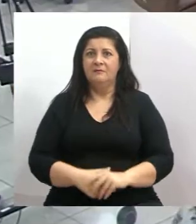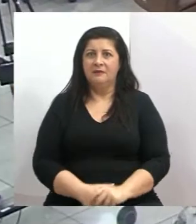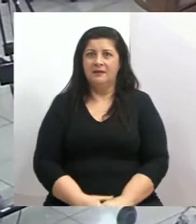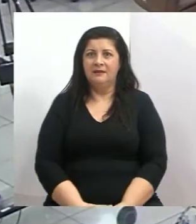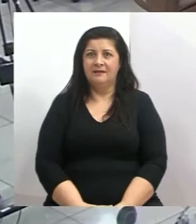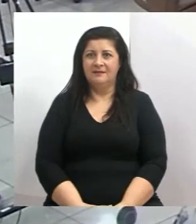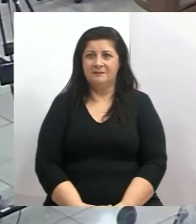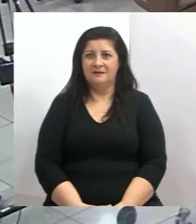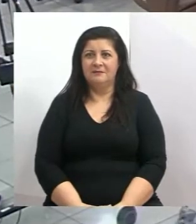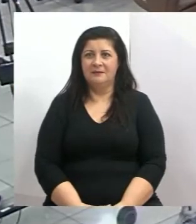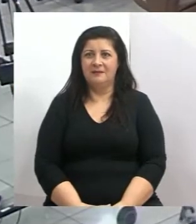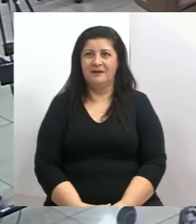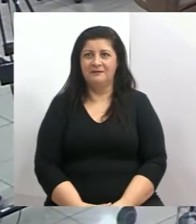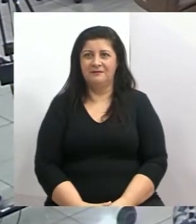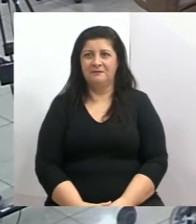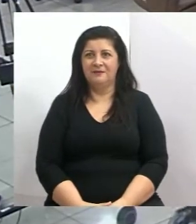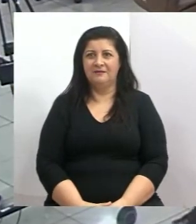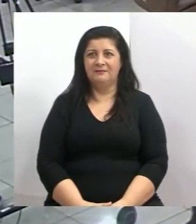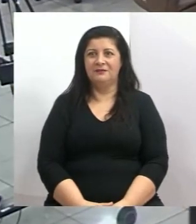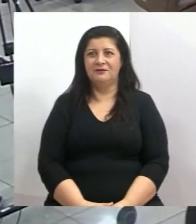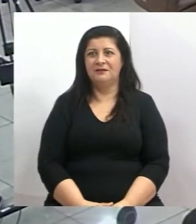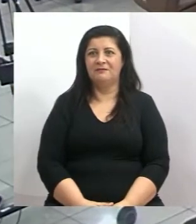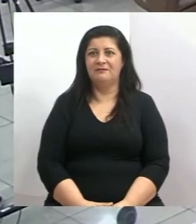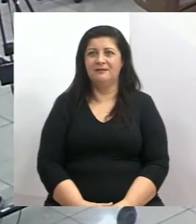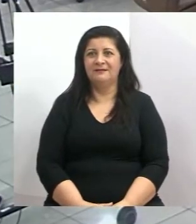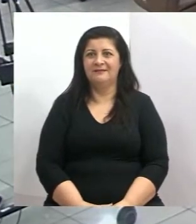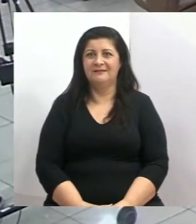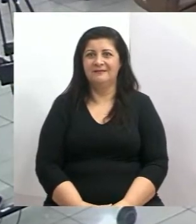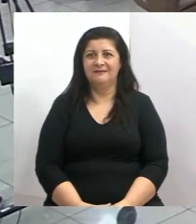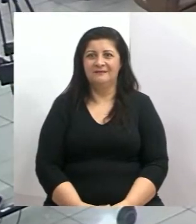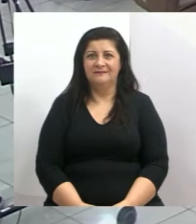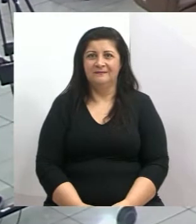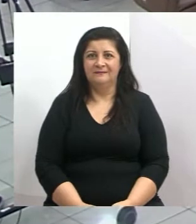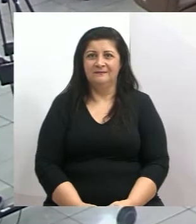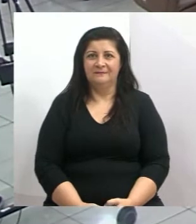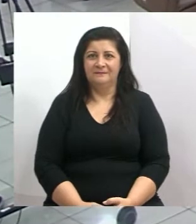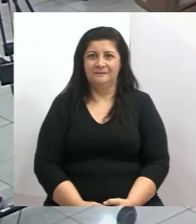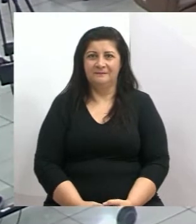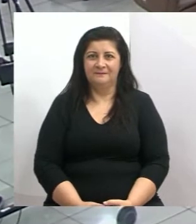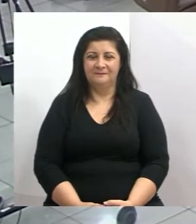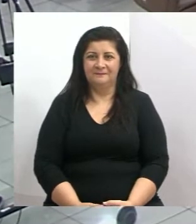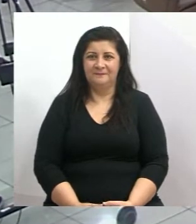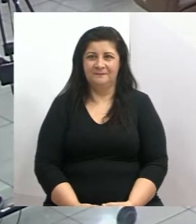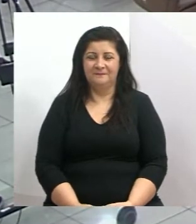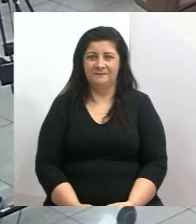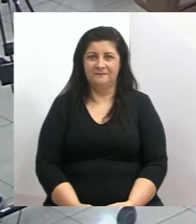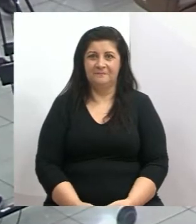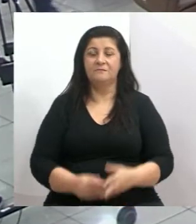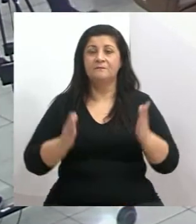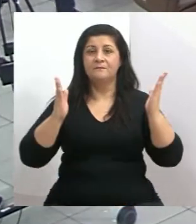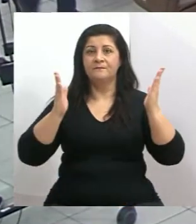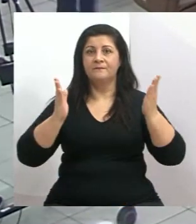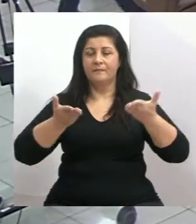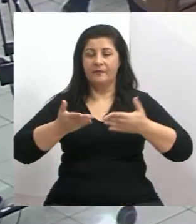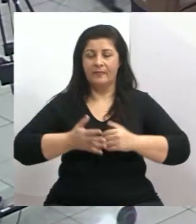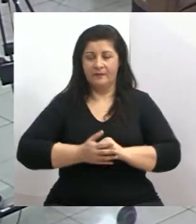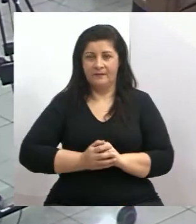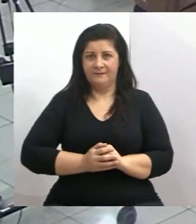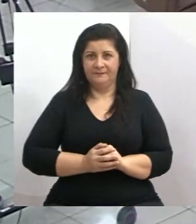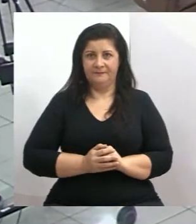G1 E aí É nesse instante